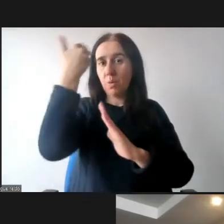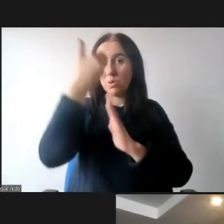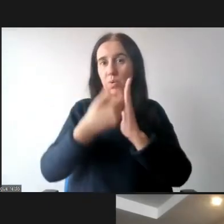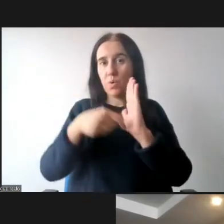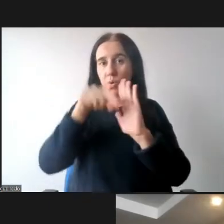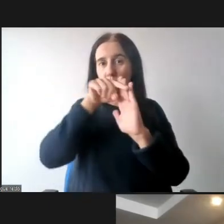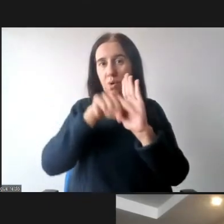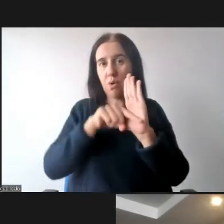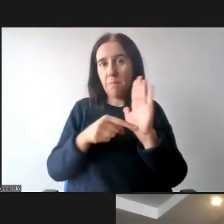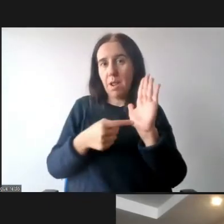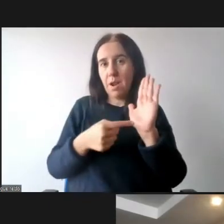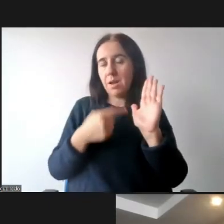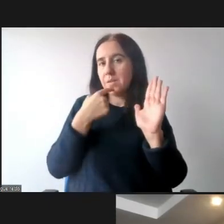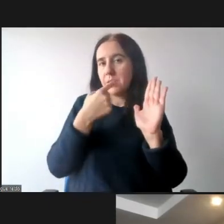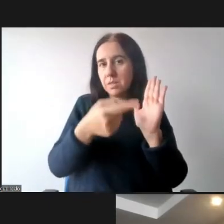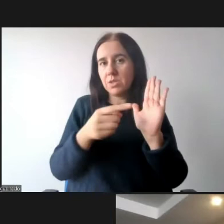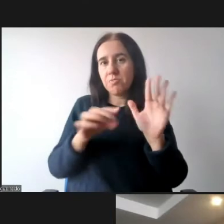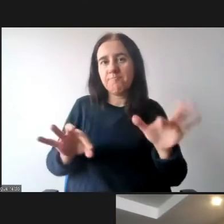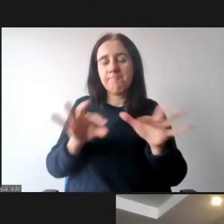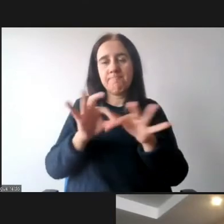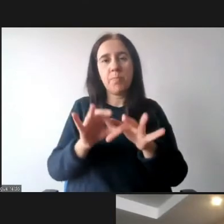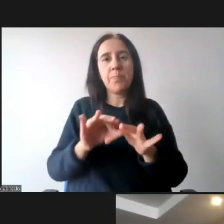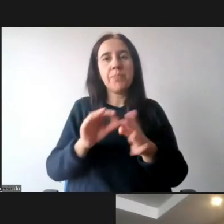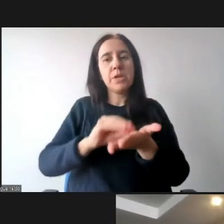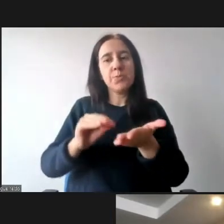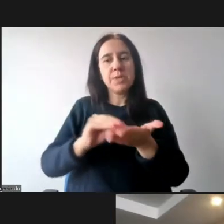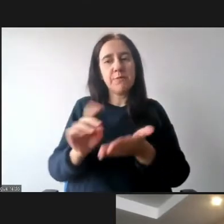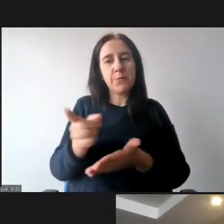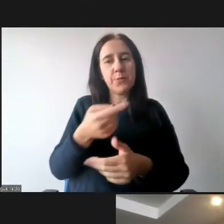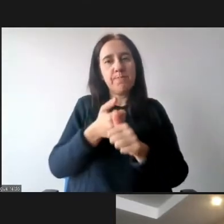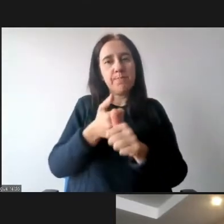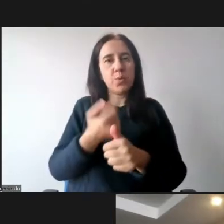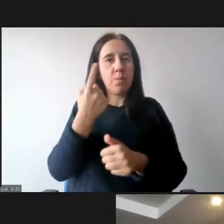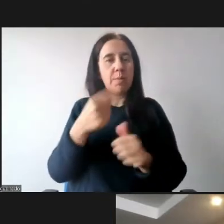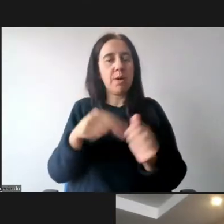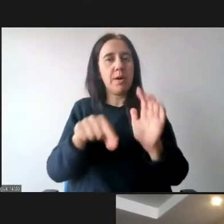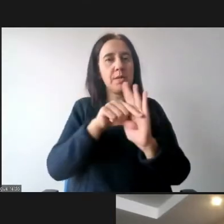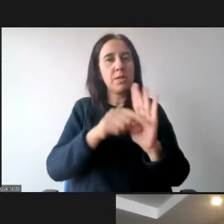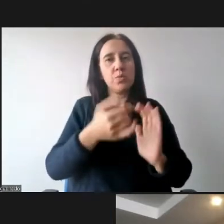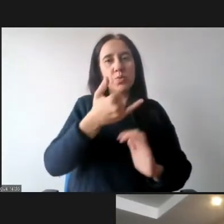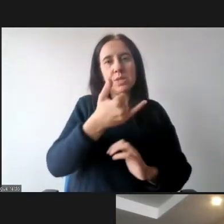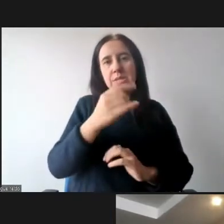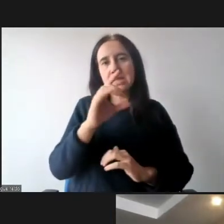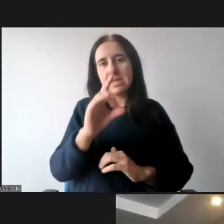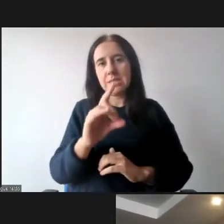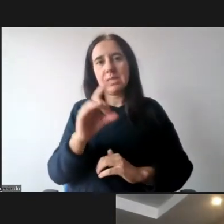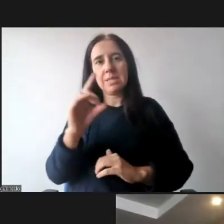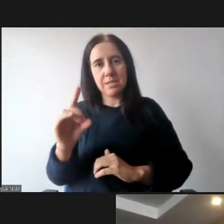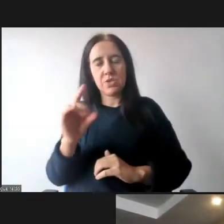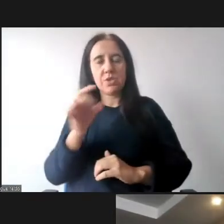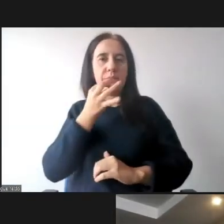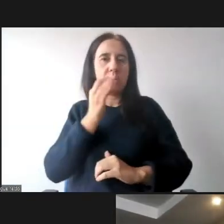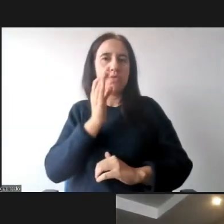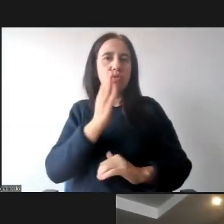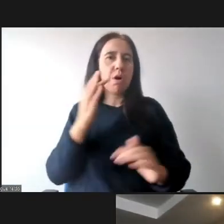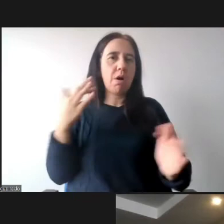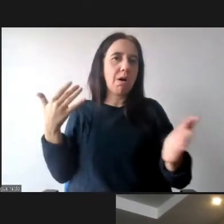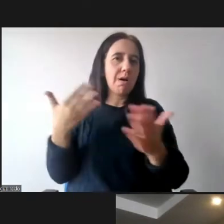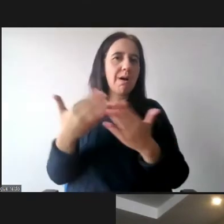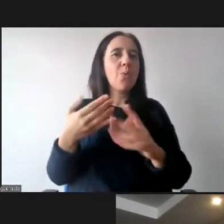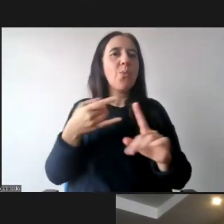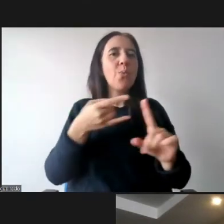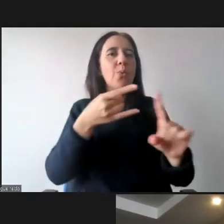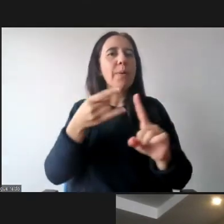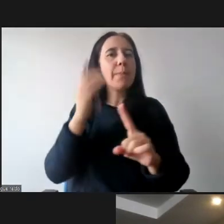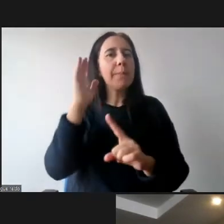aplicam especificamente no âmbito administrativo e uma delas é o artigo 266, de que se tem falado ao longo destes webinars,